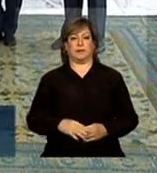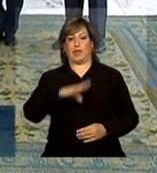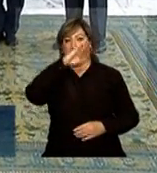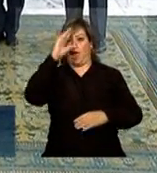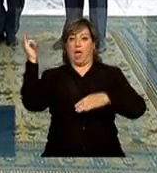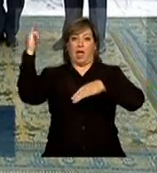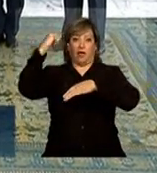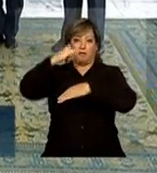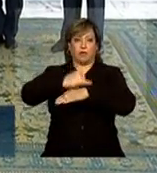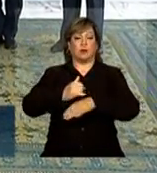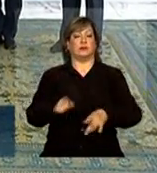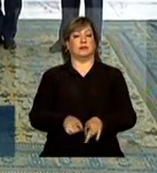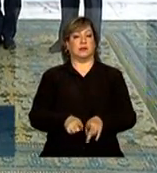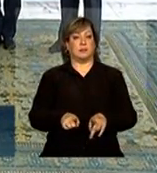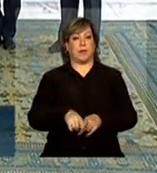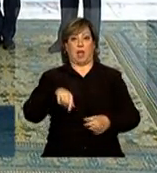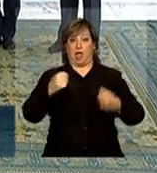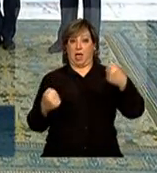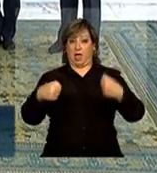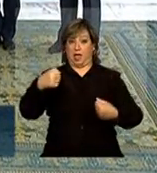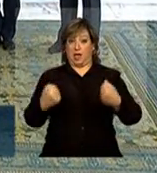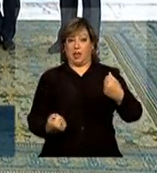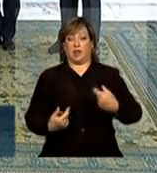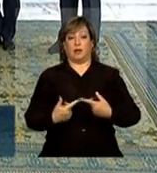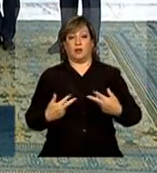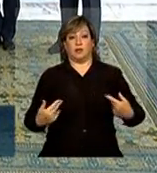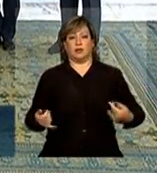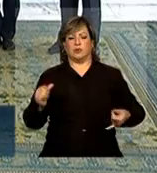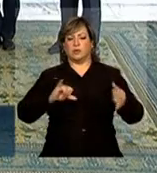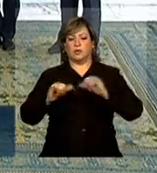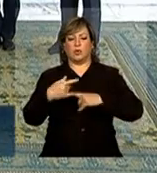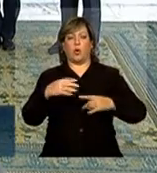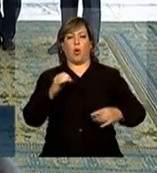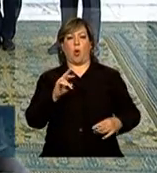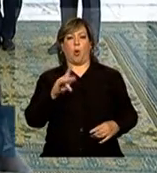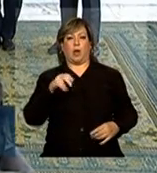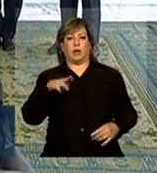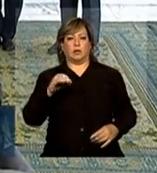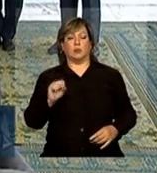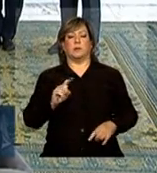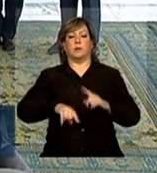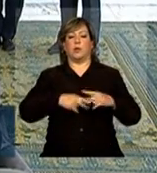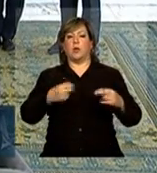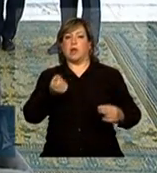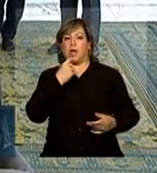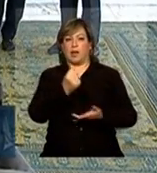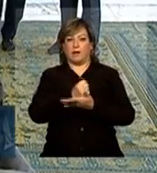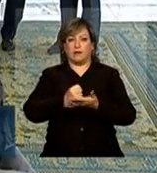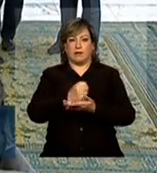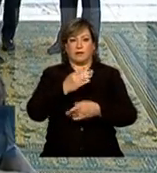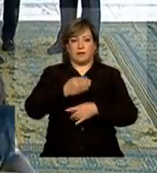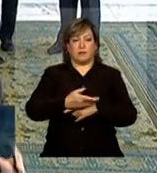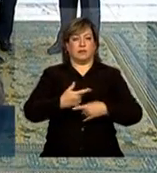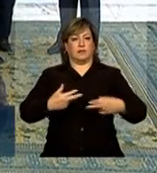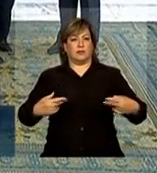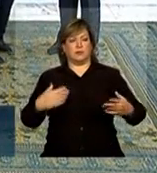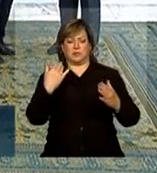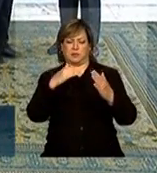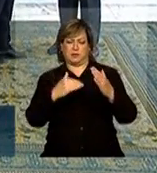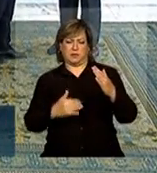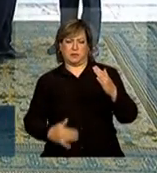aviões também, automóveis, químicos orgânicos, produtos farmacêuticos, uma